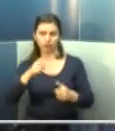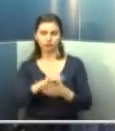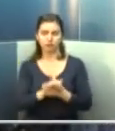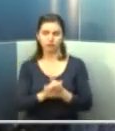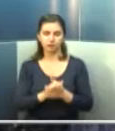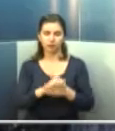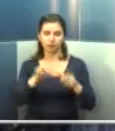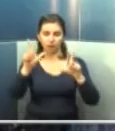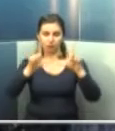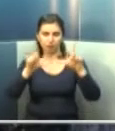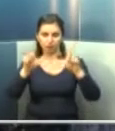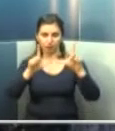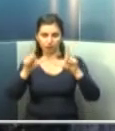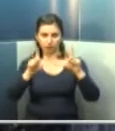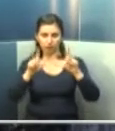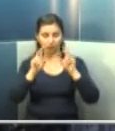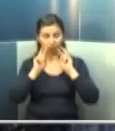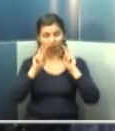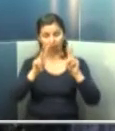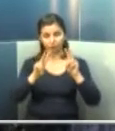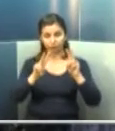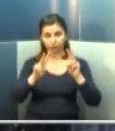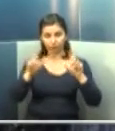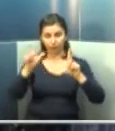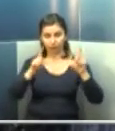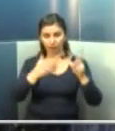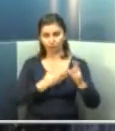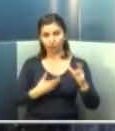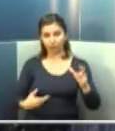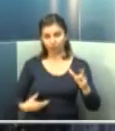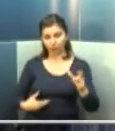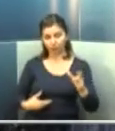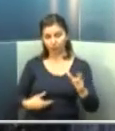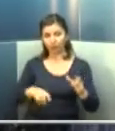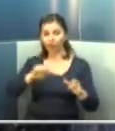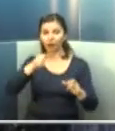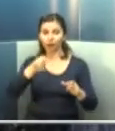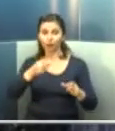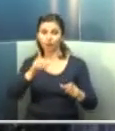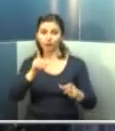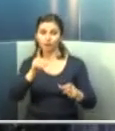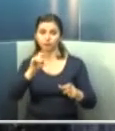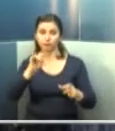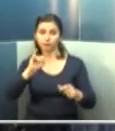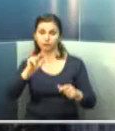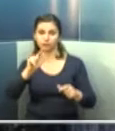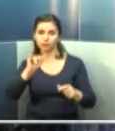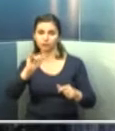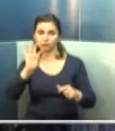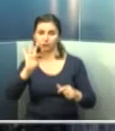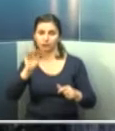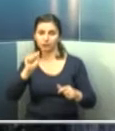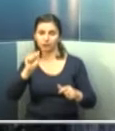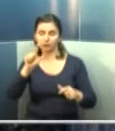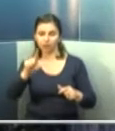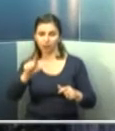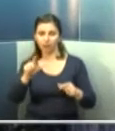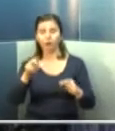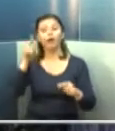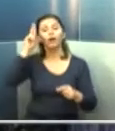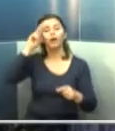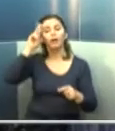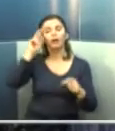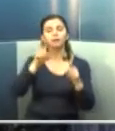prestigie a tv pública da nossa cidade sintonizar o canal digital 60.2 é que queria fazer lembrar que ontem